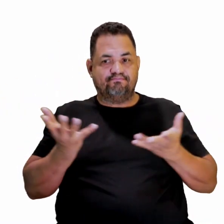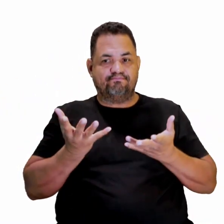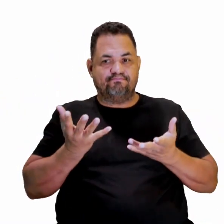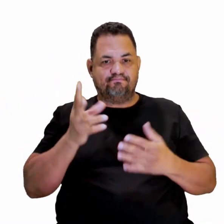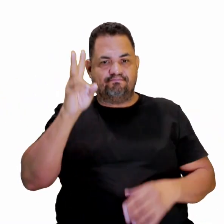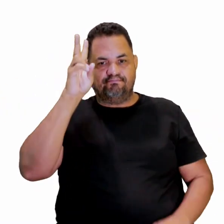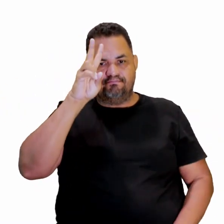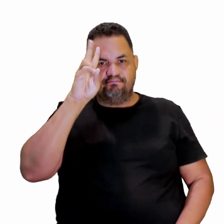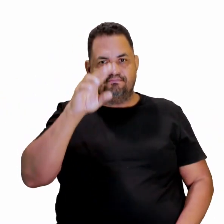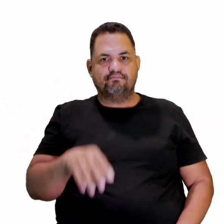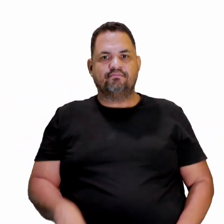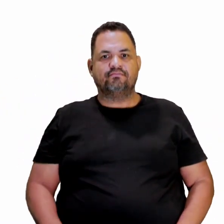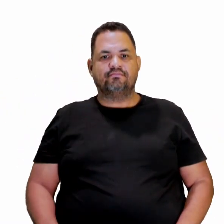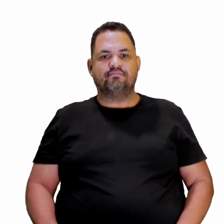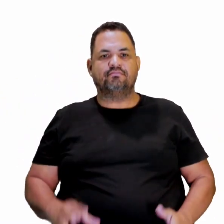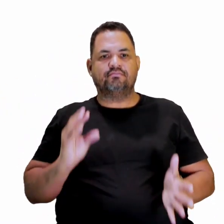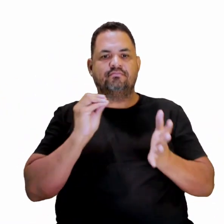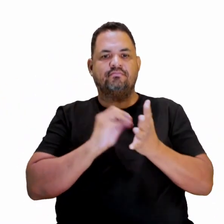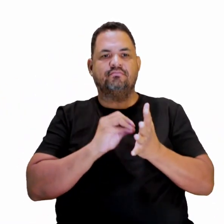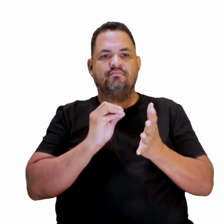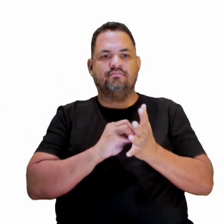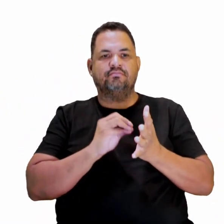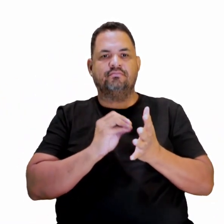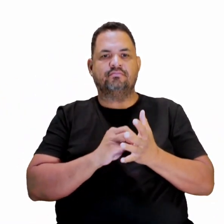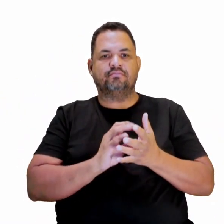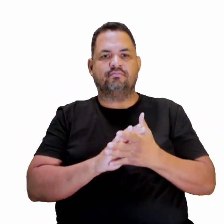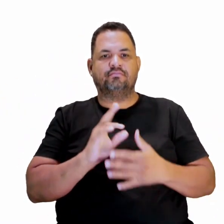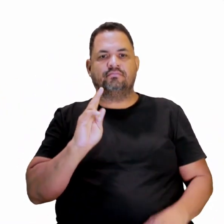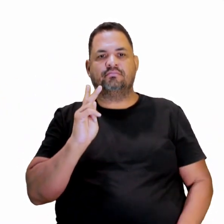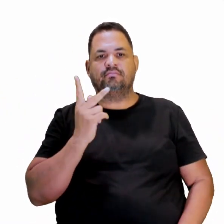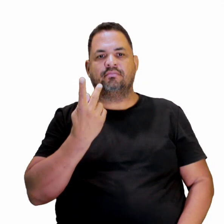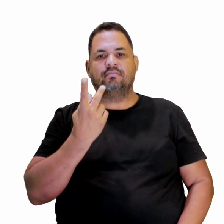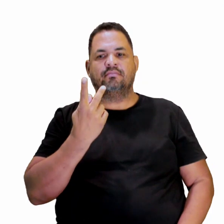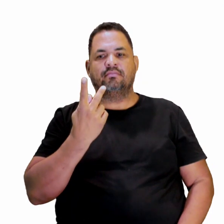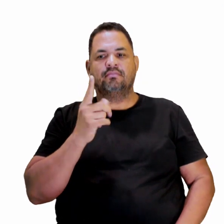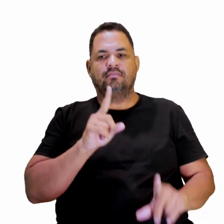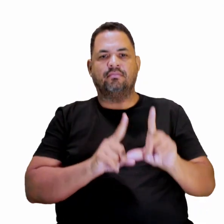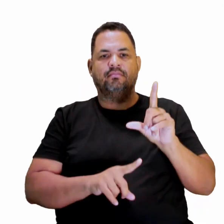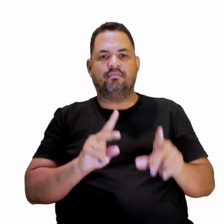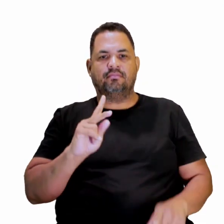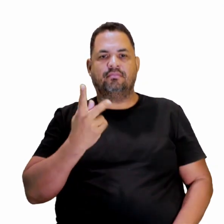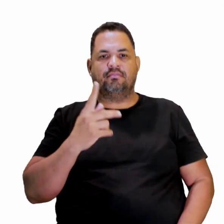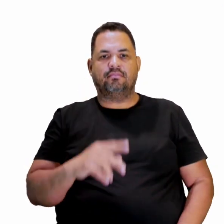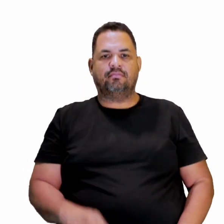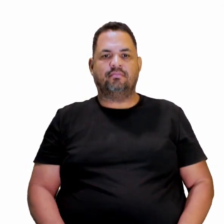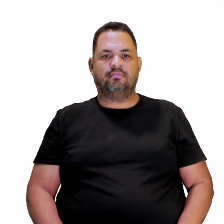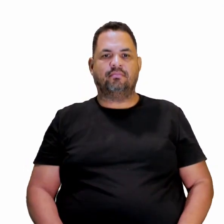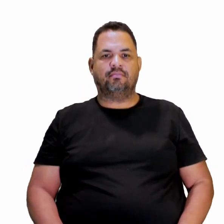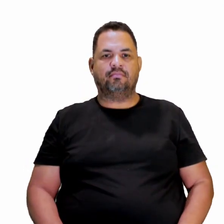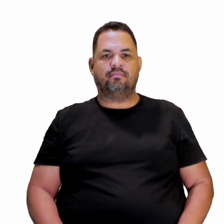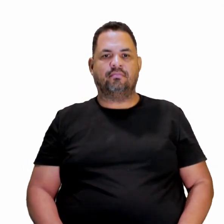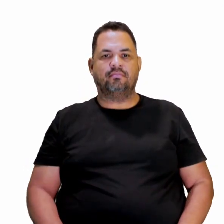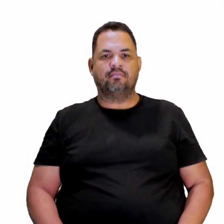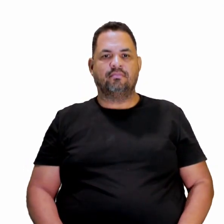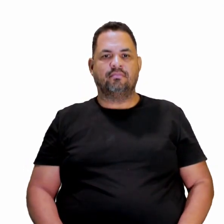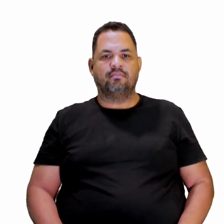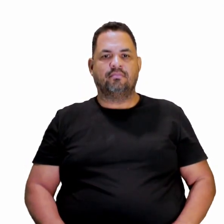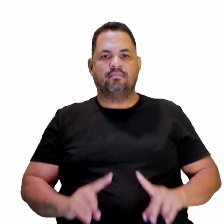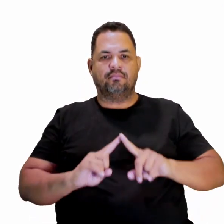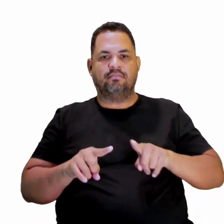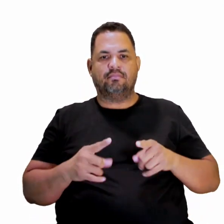me tocar, que está faltando um H aqui. Which.